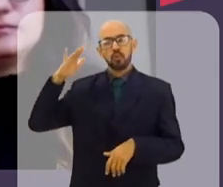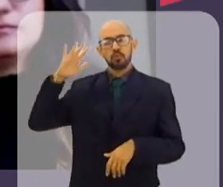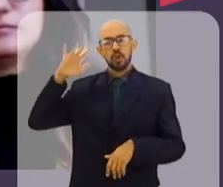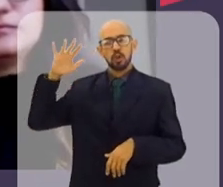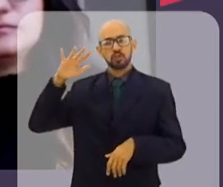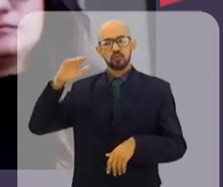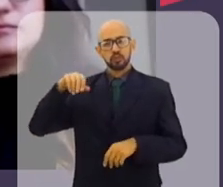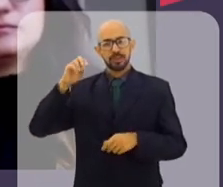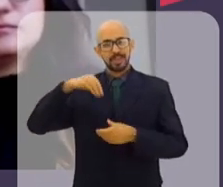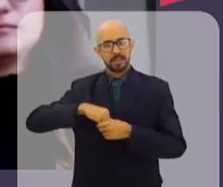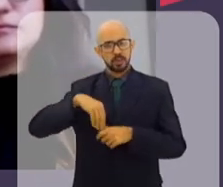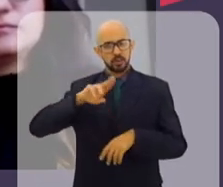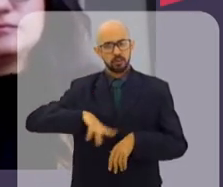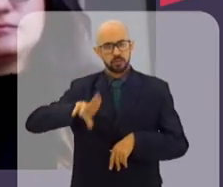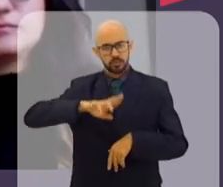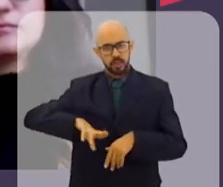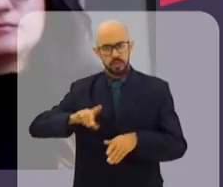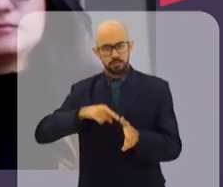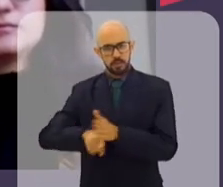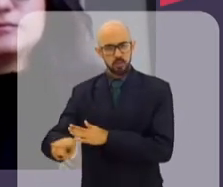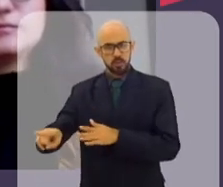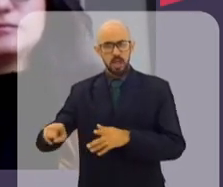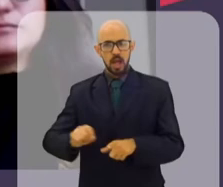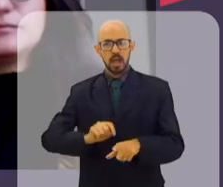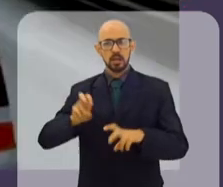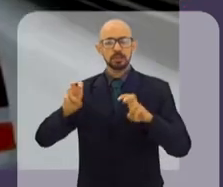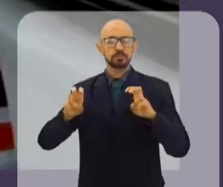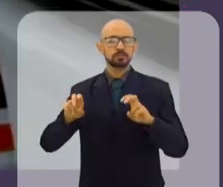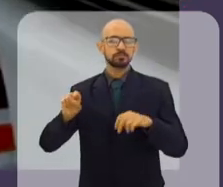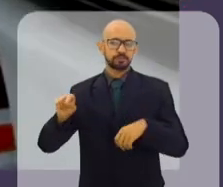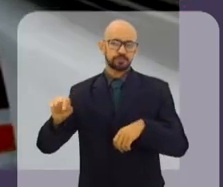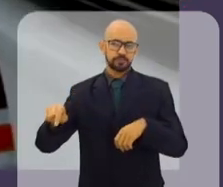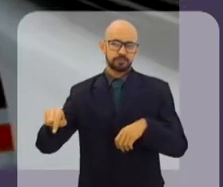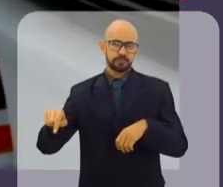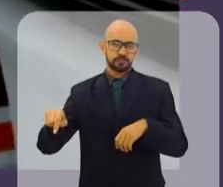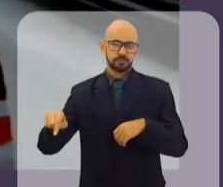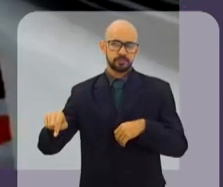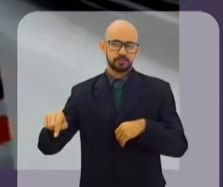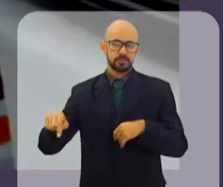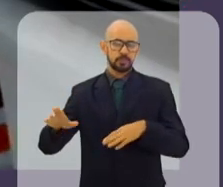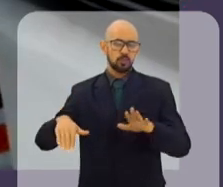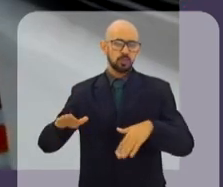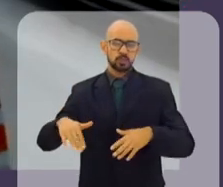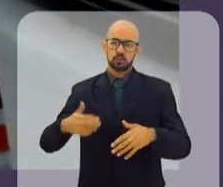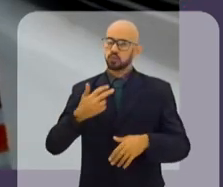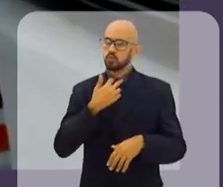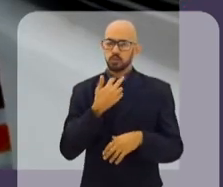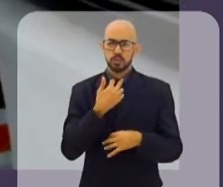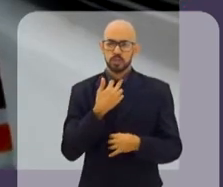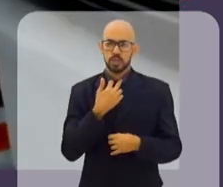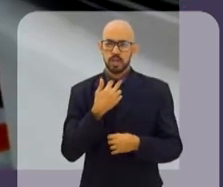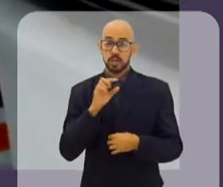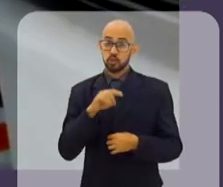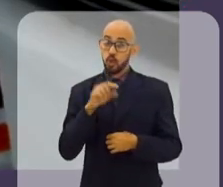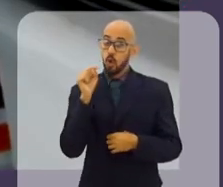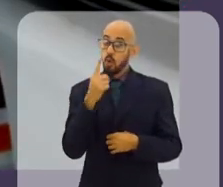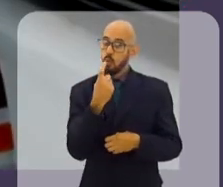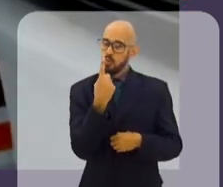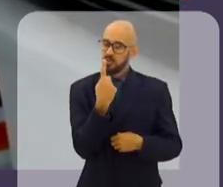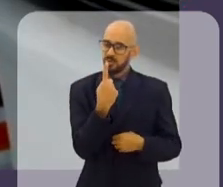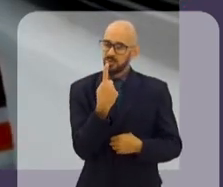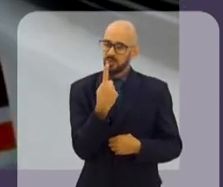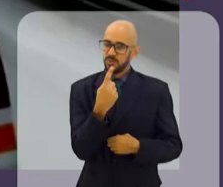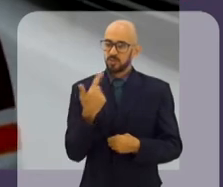filósofo para a academia e questionar esse, né, não podia, era só esse e pronto,